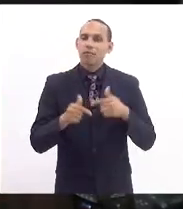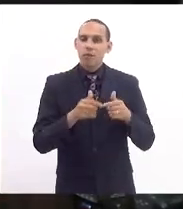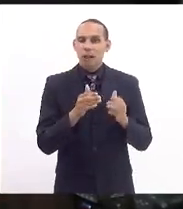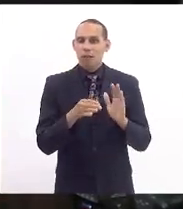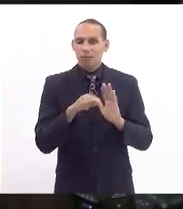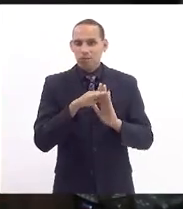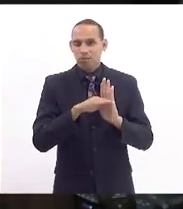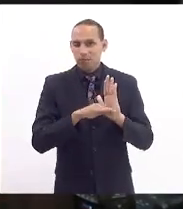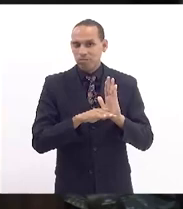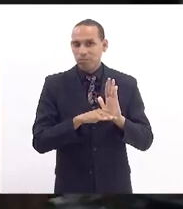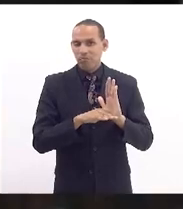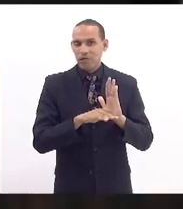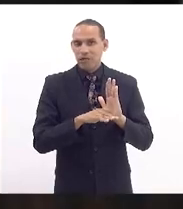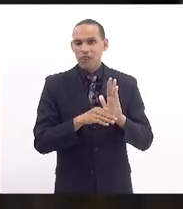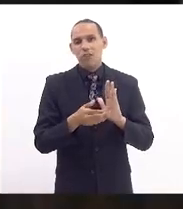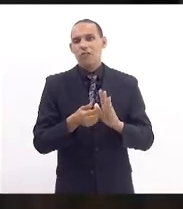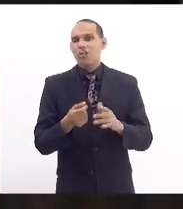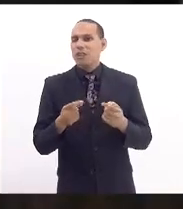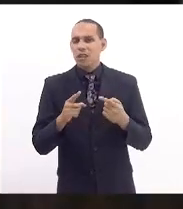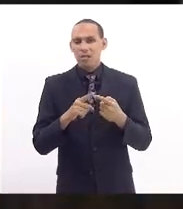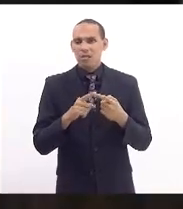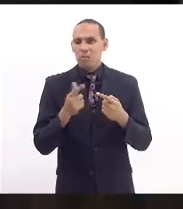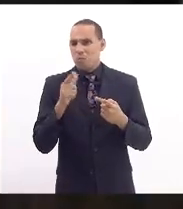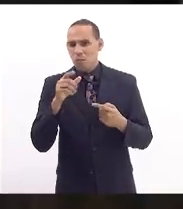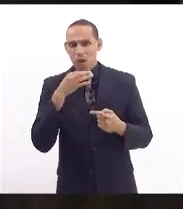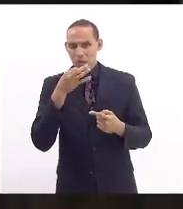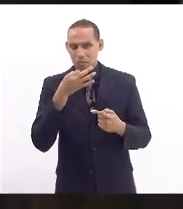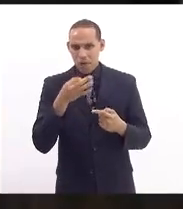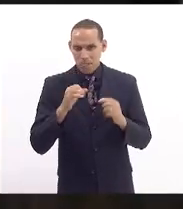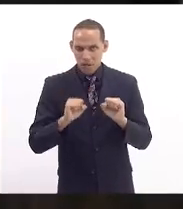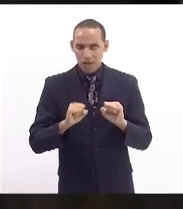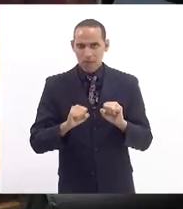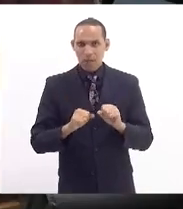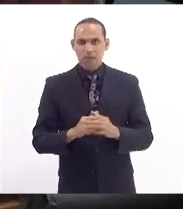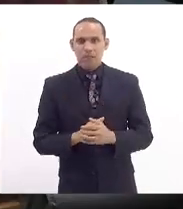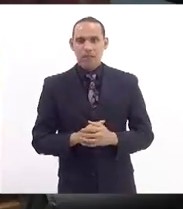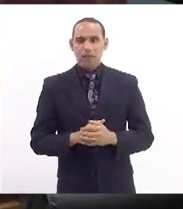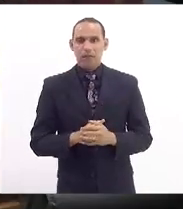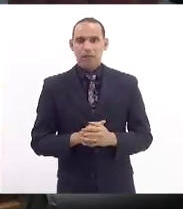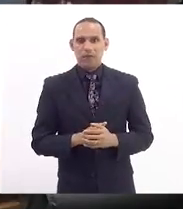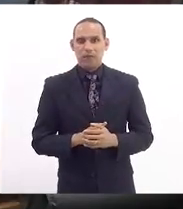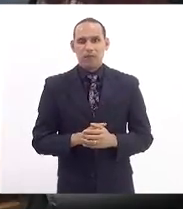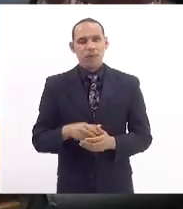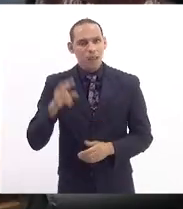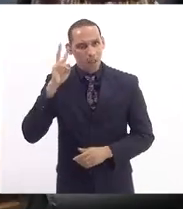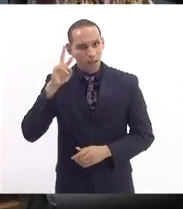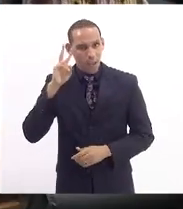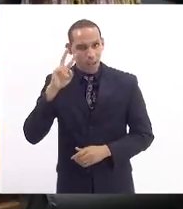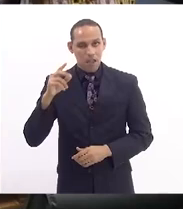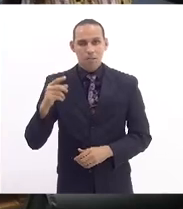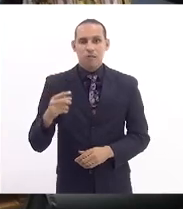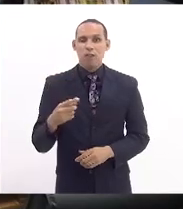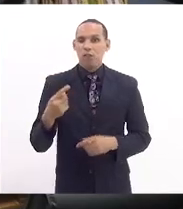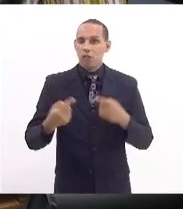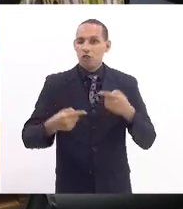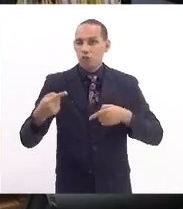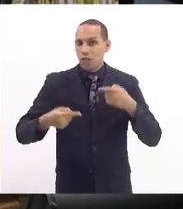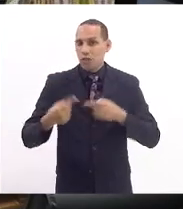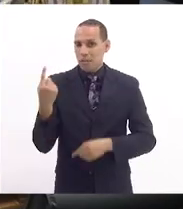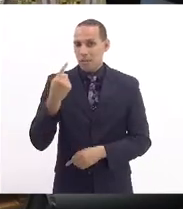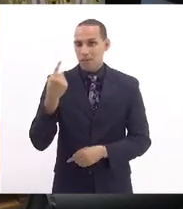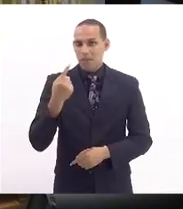tira um e vossa excelência' Adauto parecer pode ser e lembrando tá em primeira discussão retorna